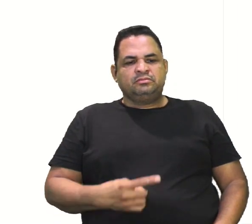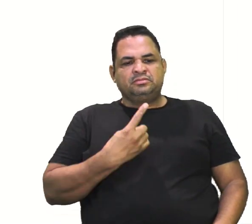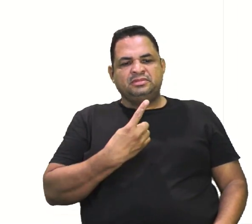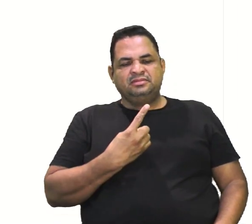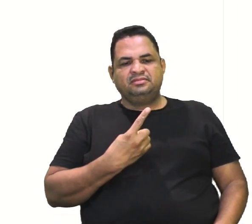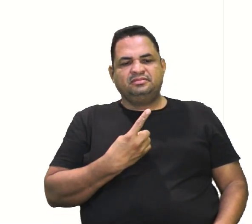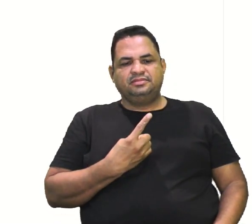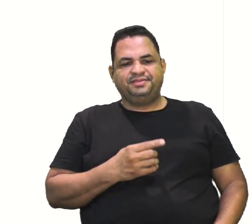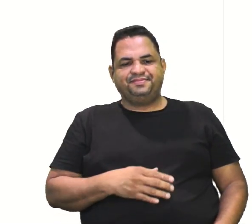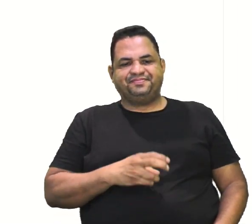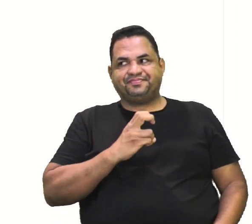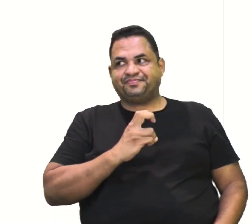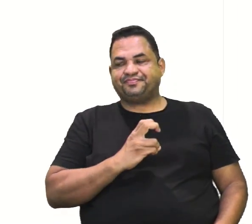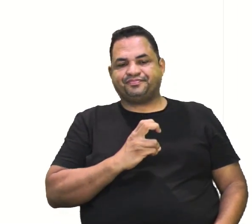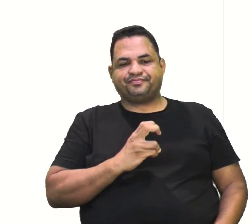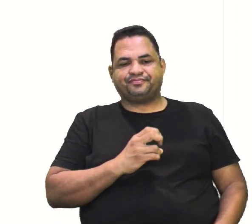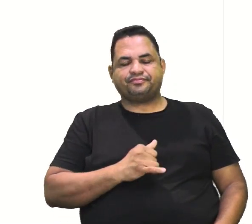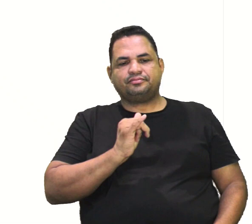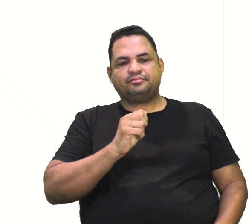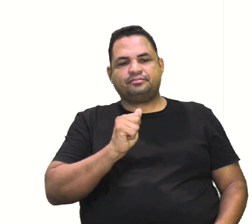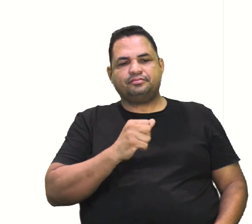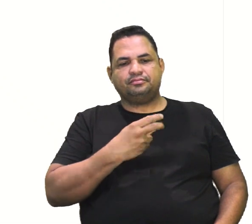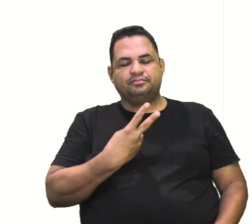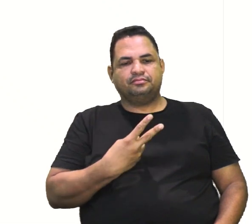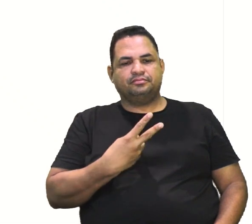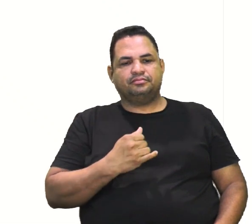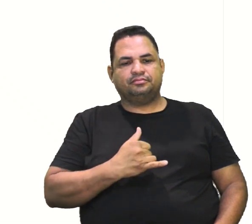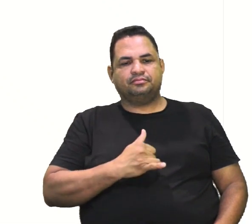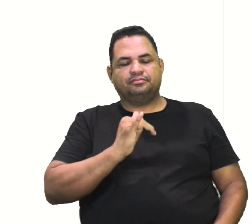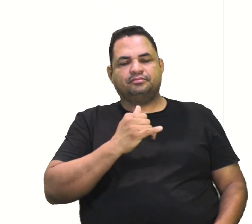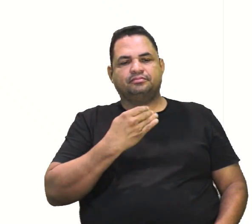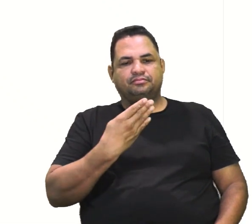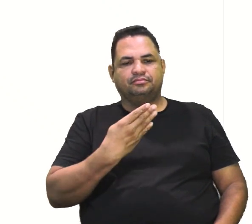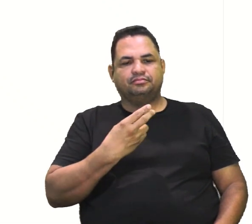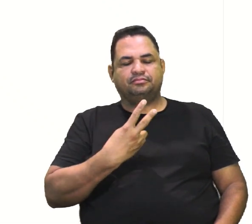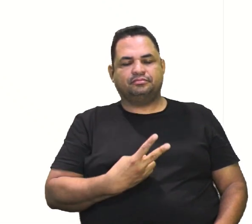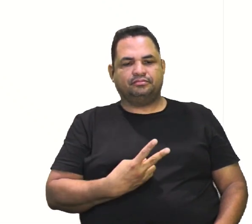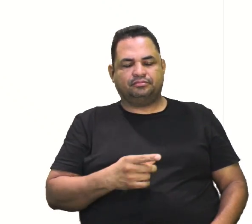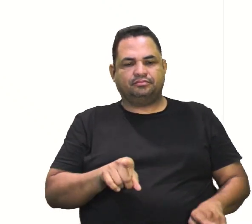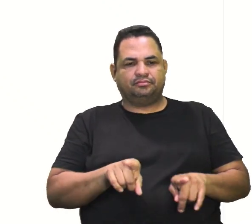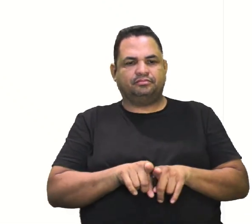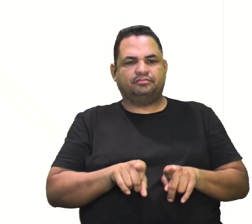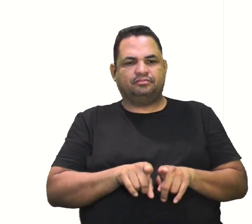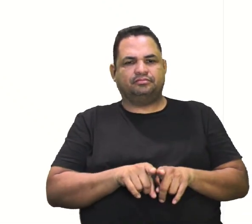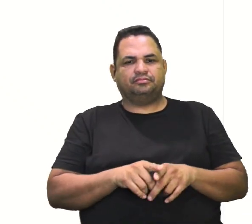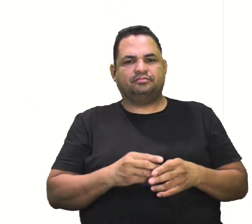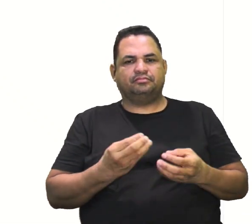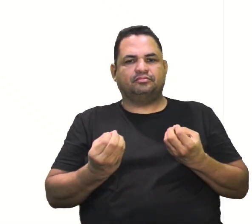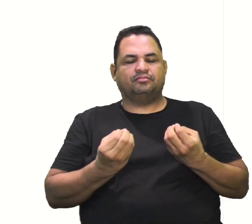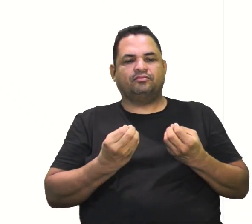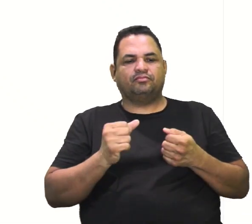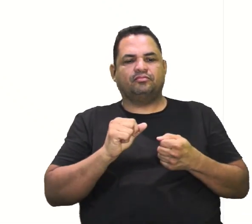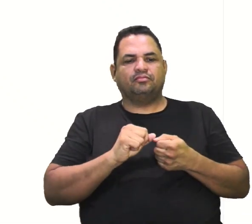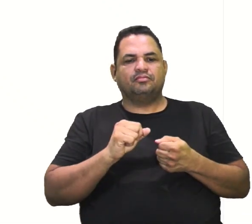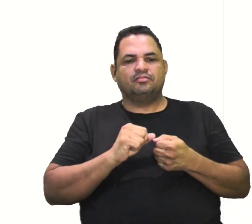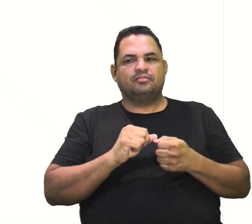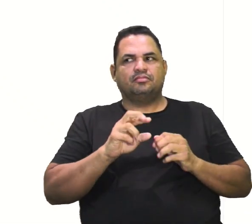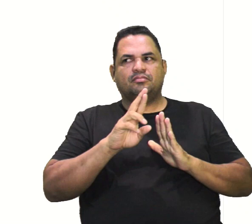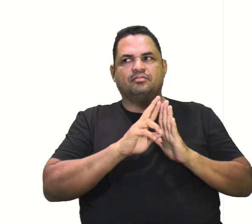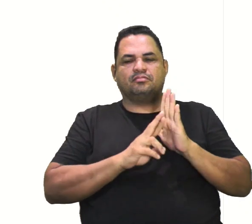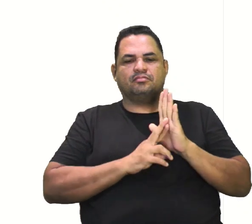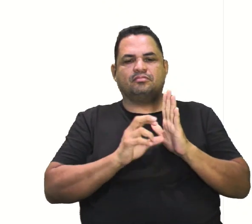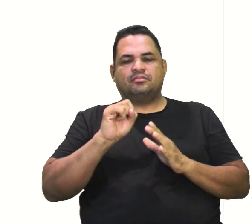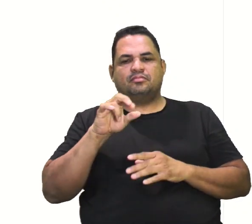B, 5. y do A, 2. y do B. 2 também. Como é que a gente faz? Regra